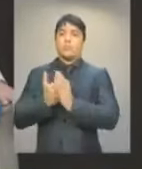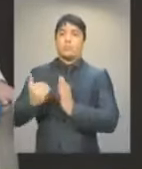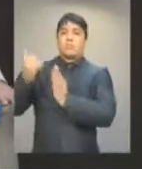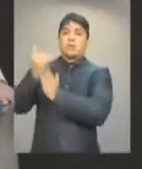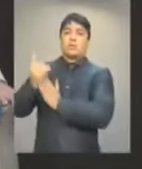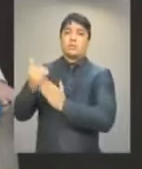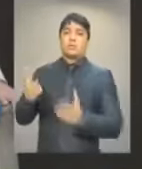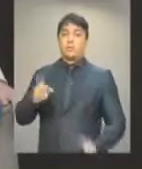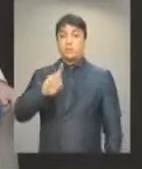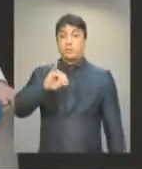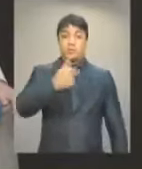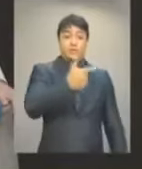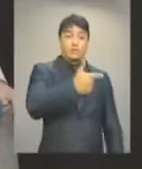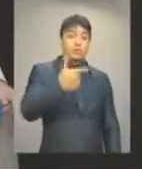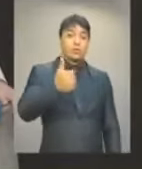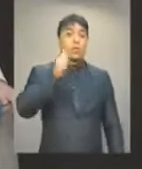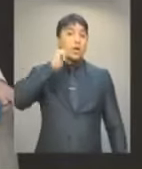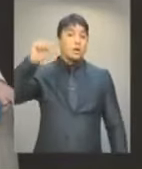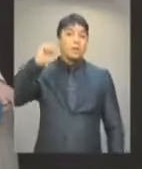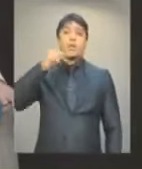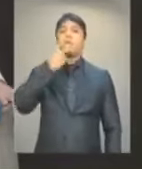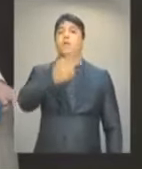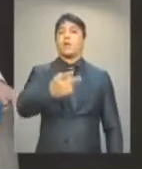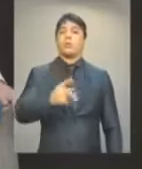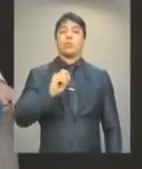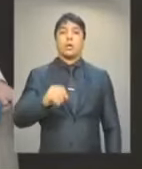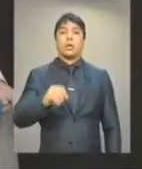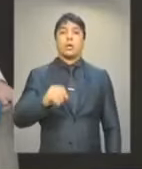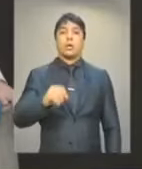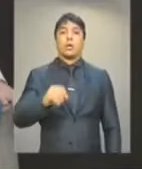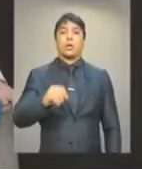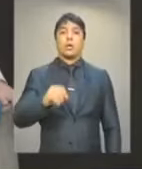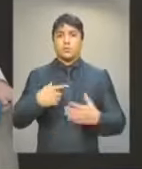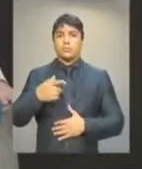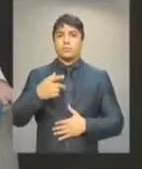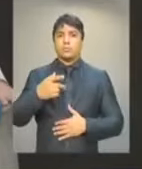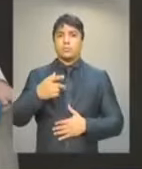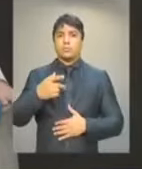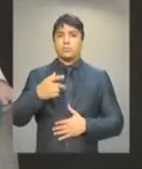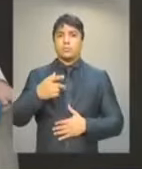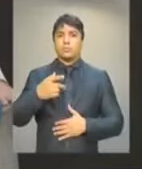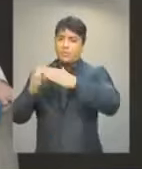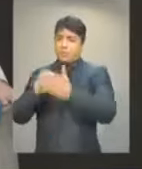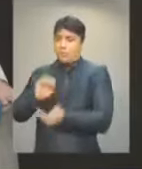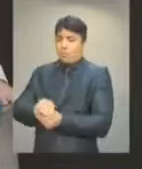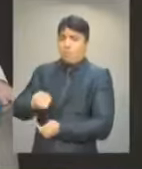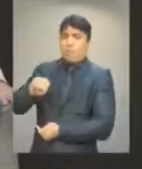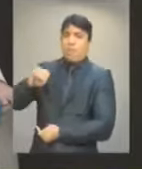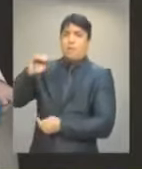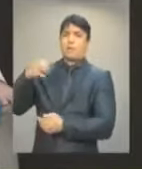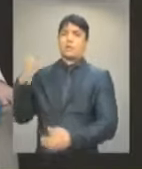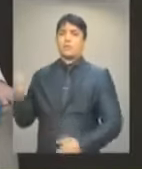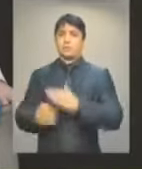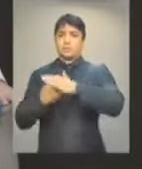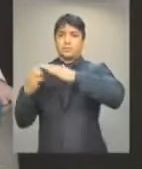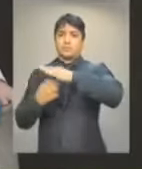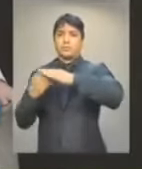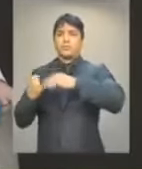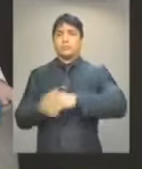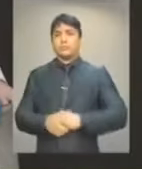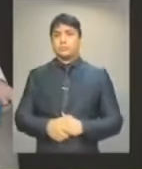disse no dia 22 de abril, que o ideal é botar dinheiro em grande empresa, ou seja, concentração de riqueza.